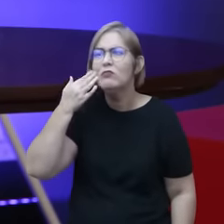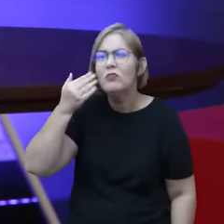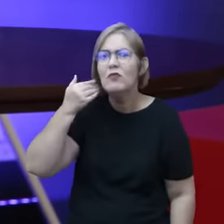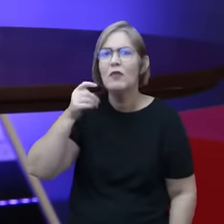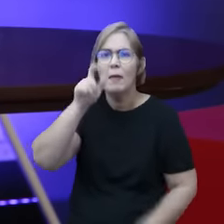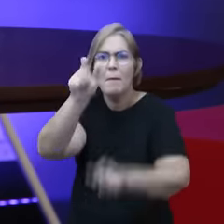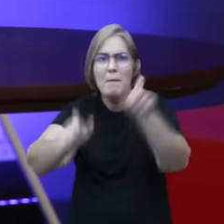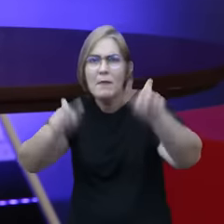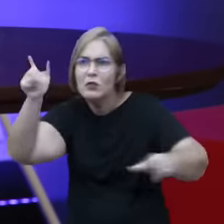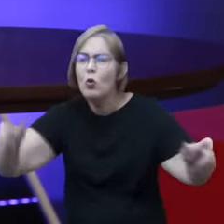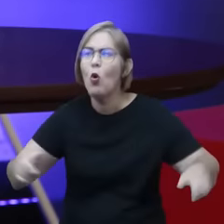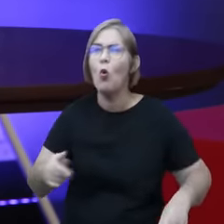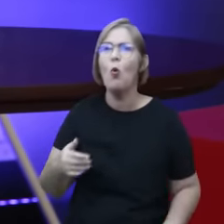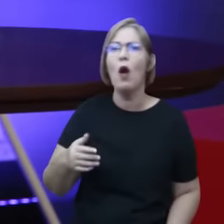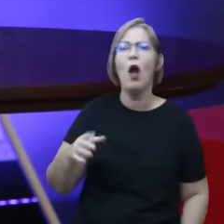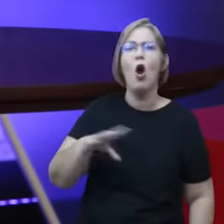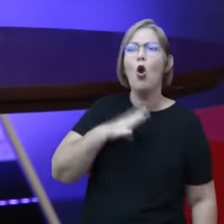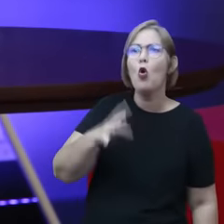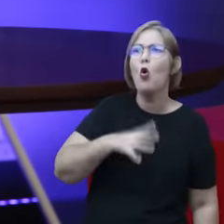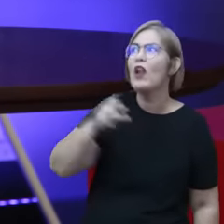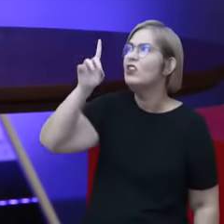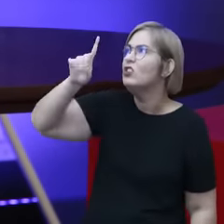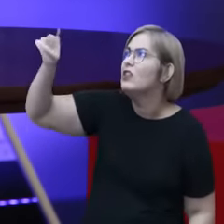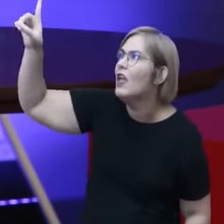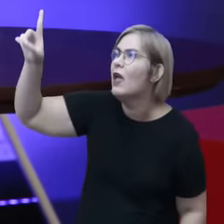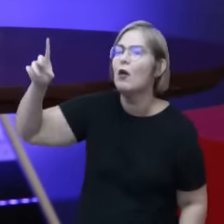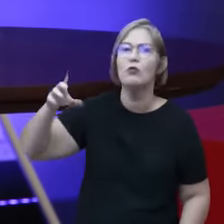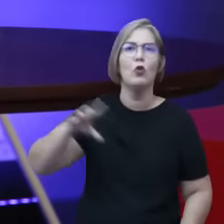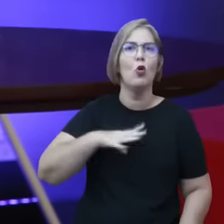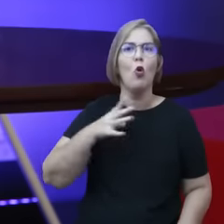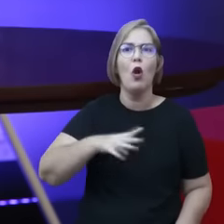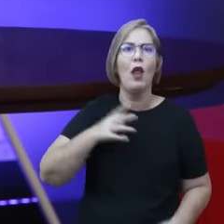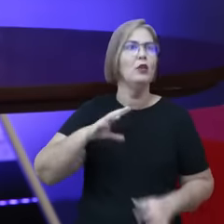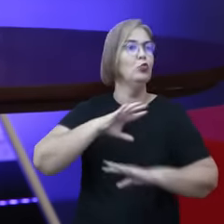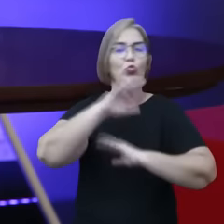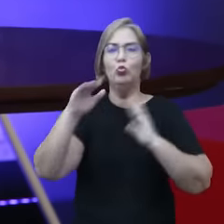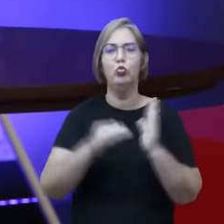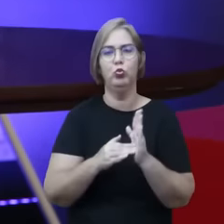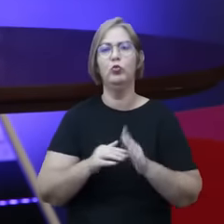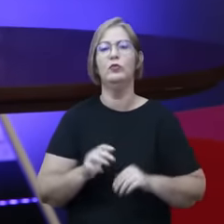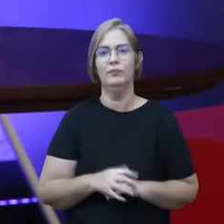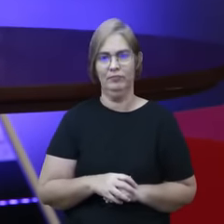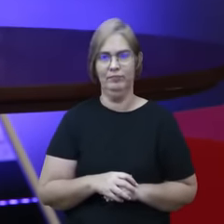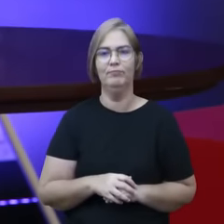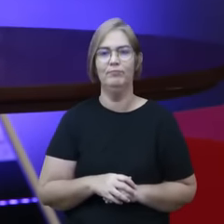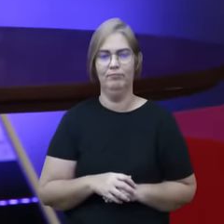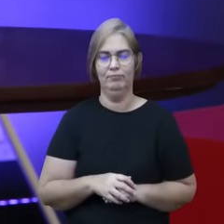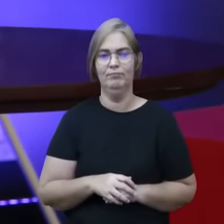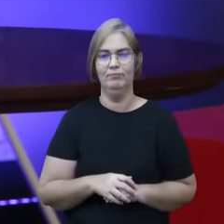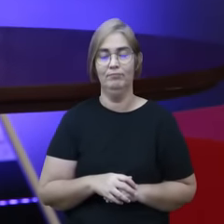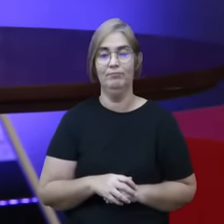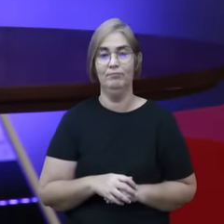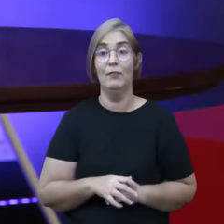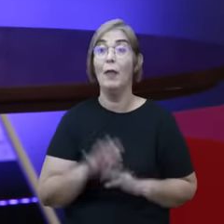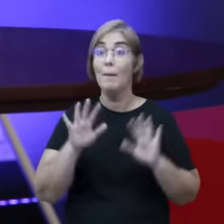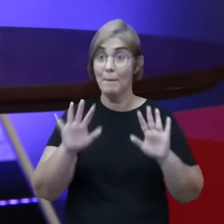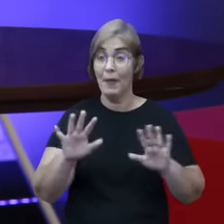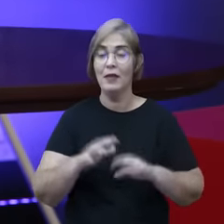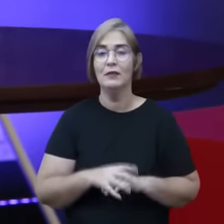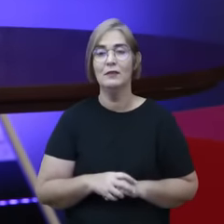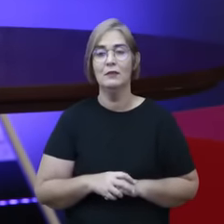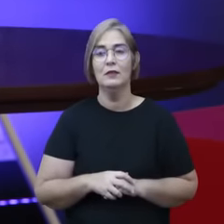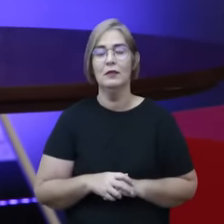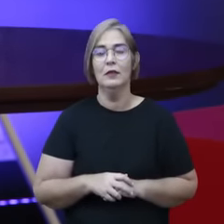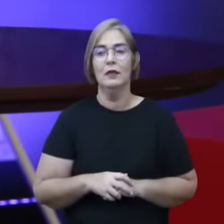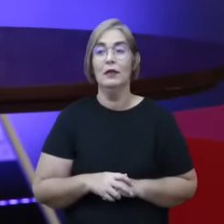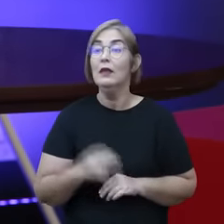Deus e assim por diante, tudo isso são horizontes possíveis de sentido." O caminho não nega isso, mas tudo